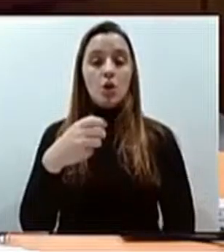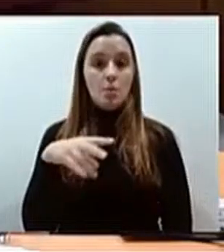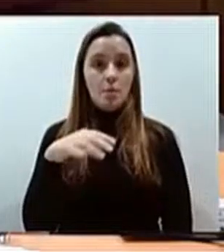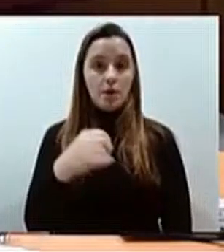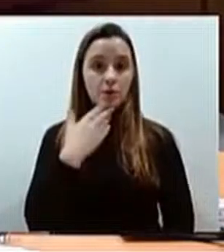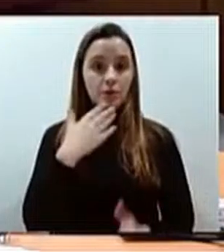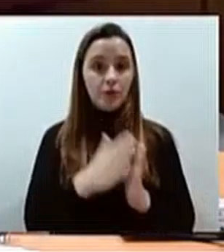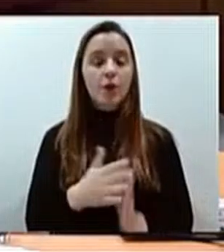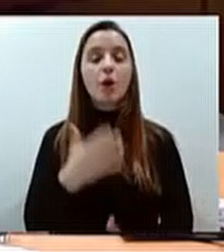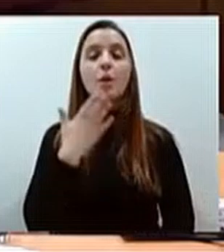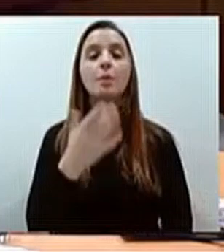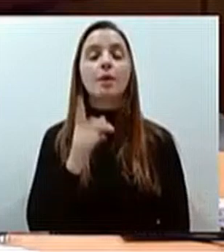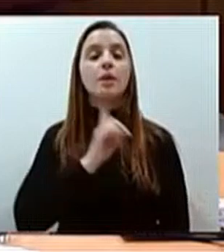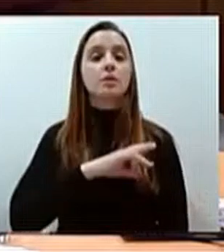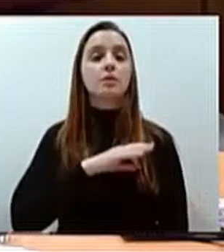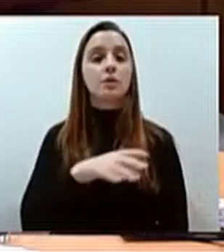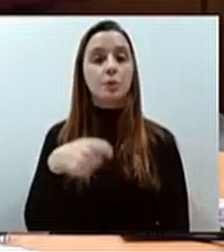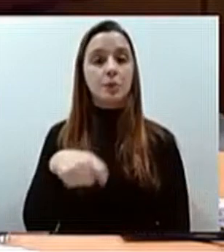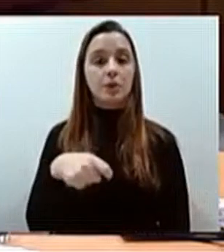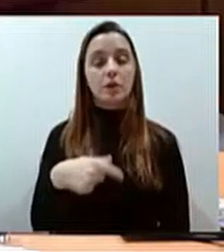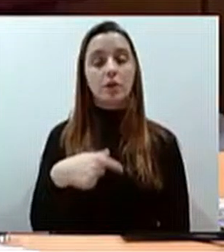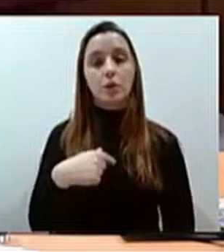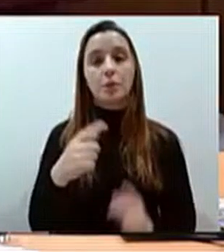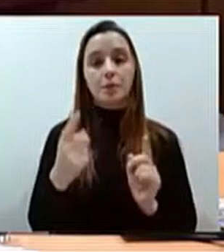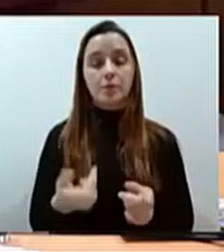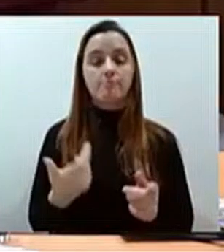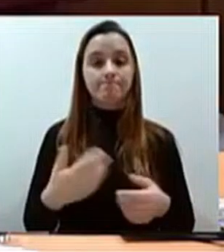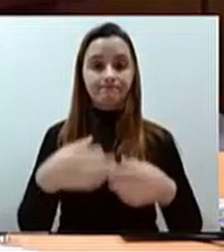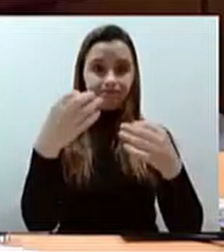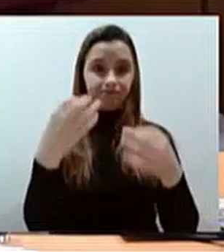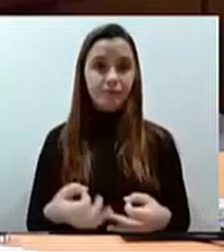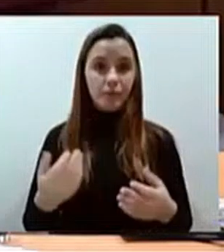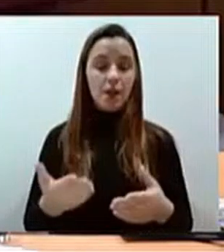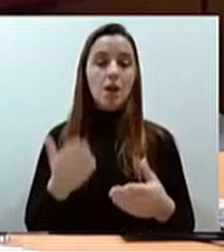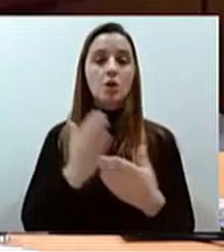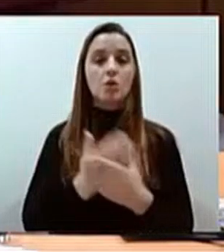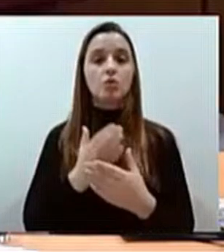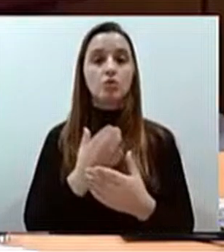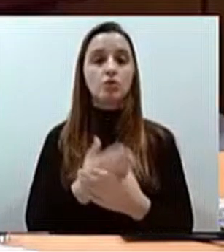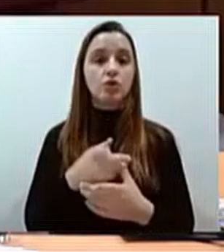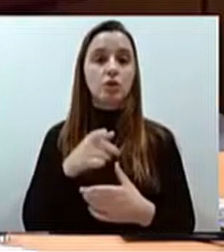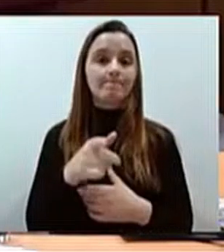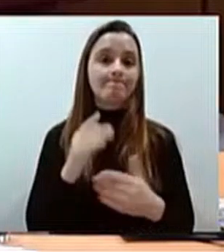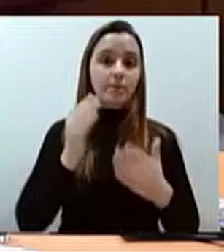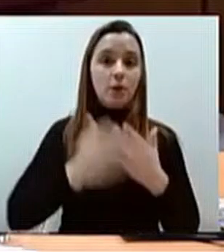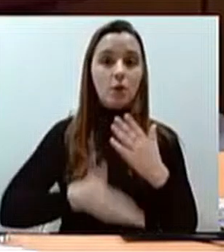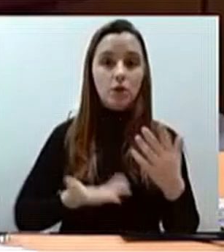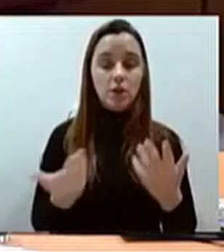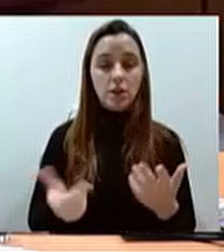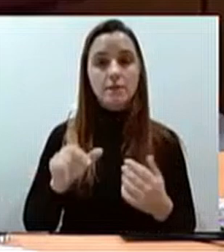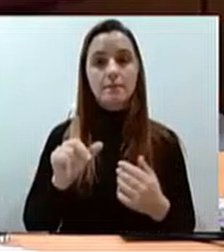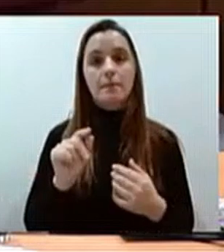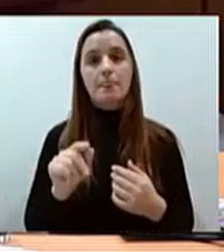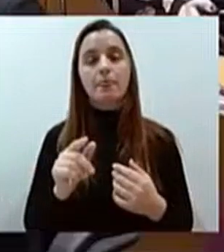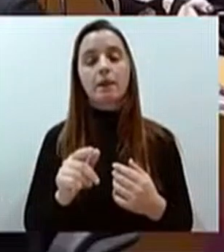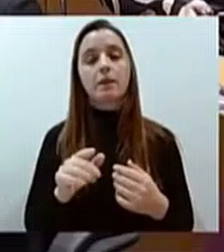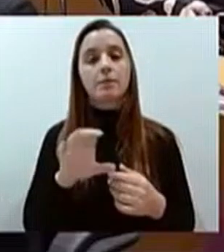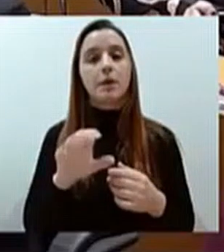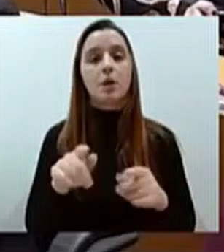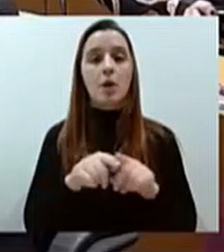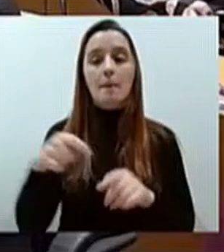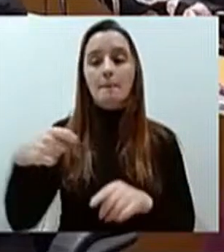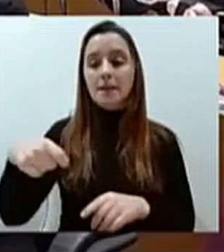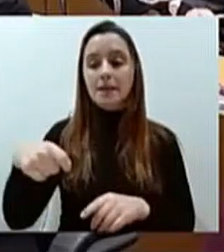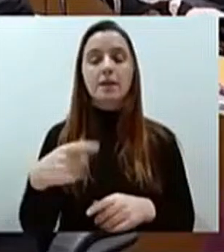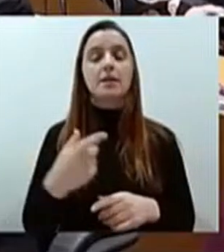Obrigado, Sr. Presidente. Eu começo a acreditar que os processos de osmose ocorrem também entre o Presidente e o Sr. Vice-Presidente, porque ou o